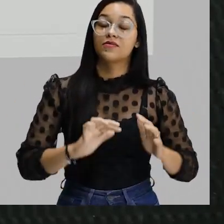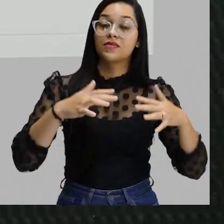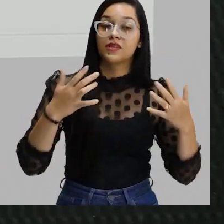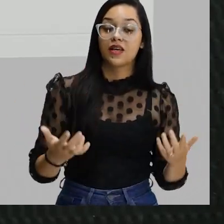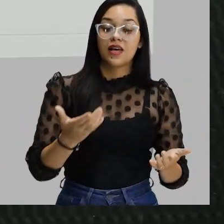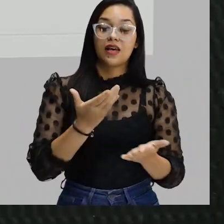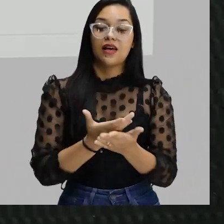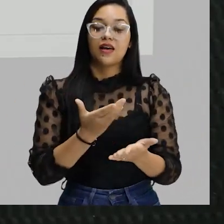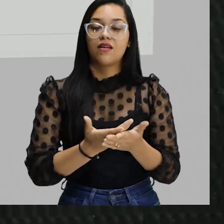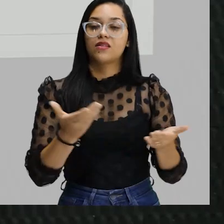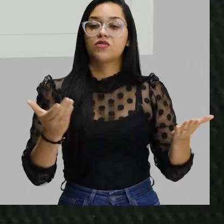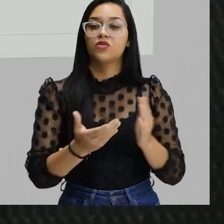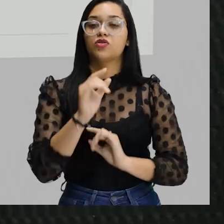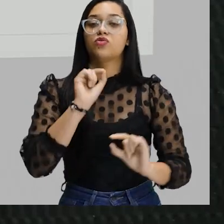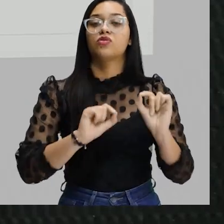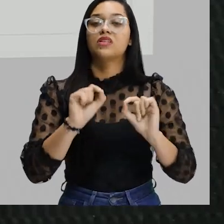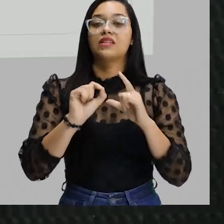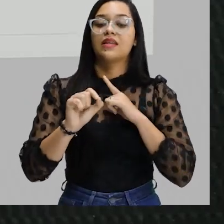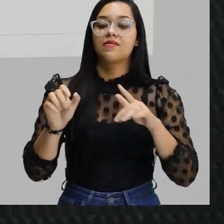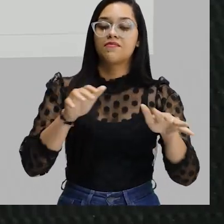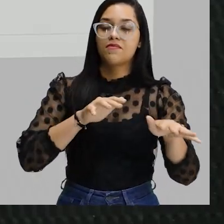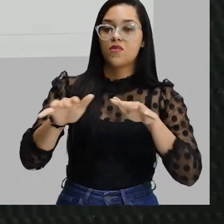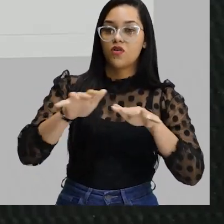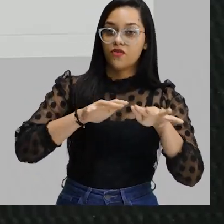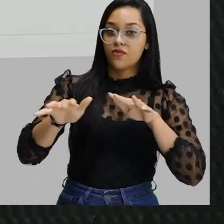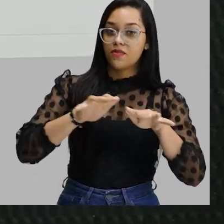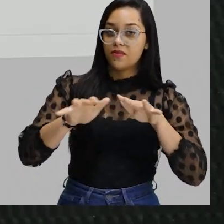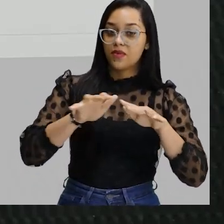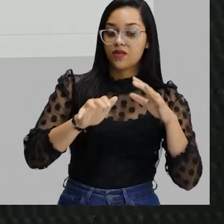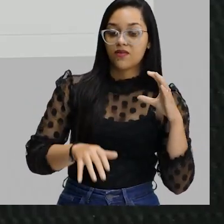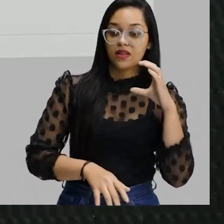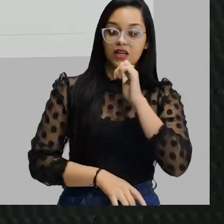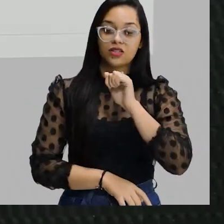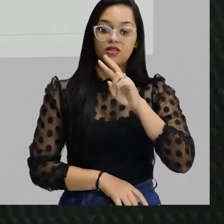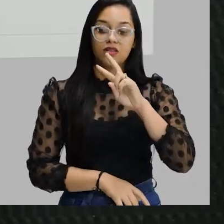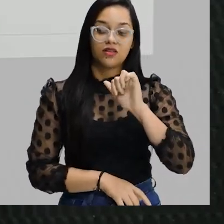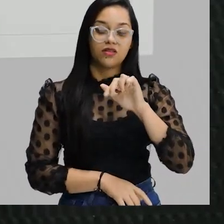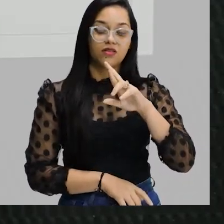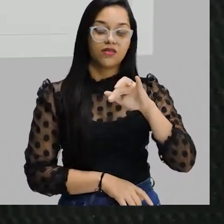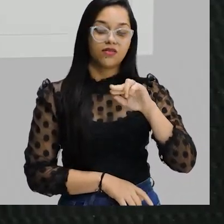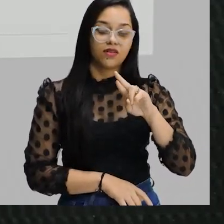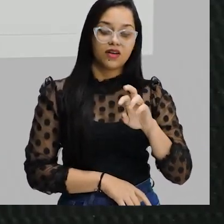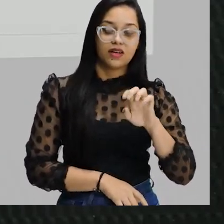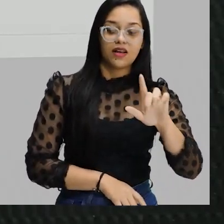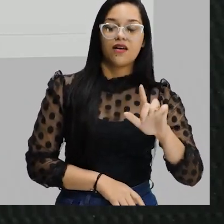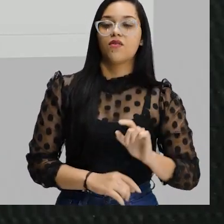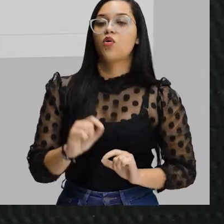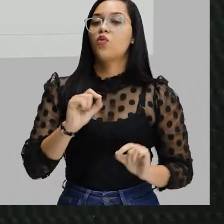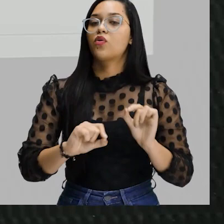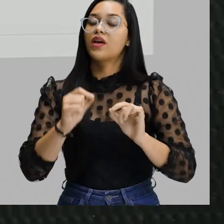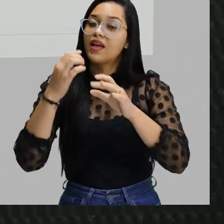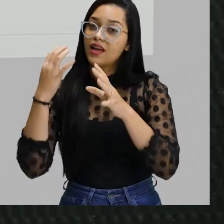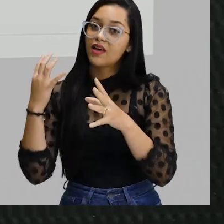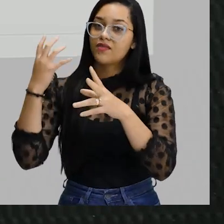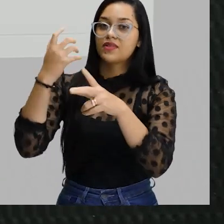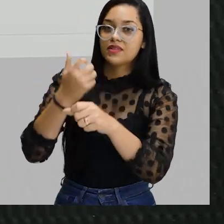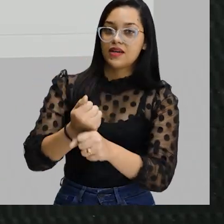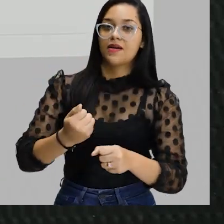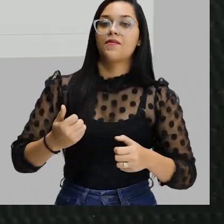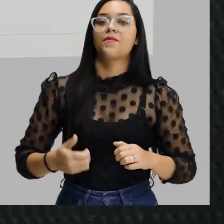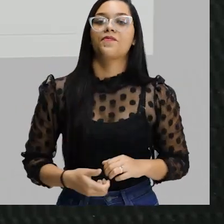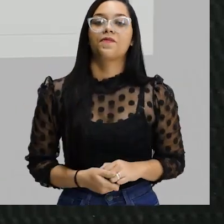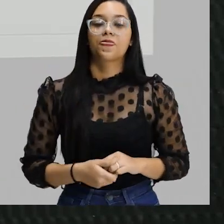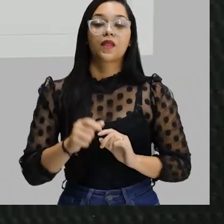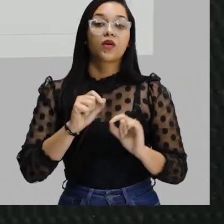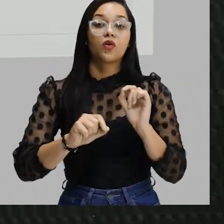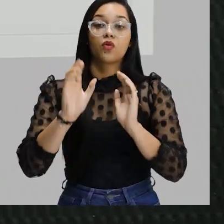a aula de hoje nós vamos falar sobre movimentos, com velocidade variável. Então nós vamos revisar